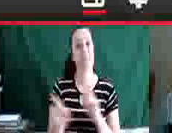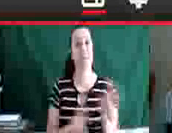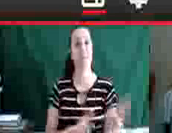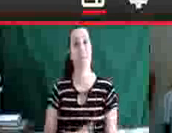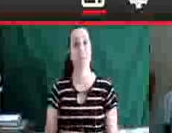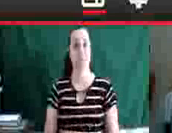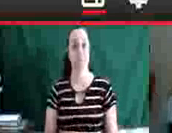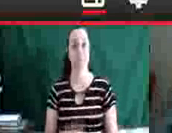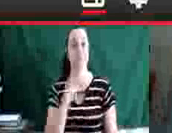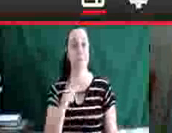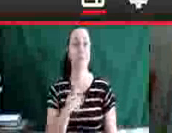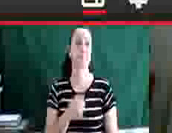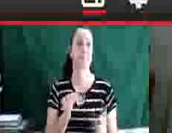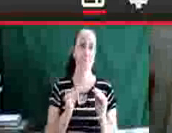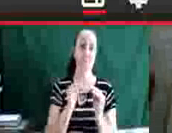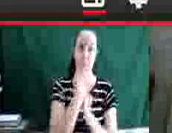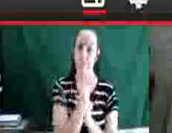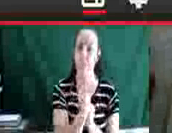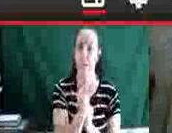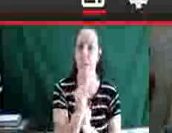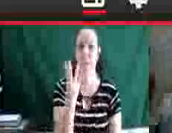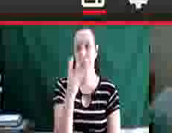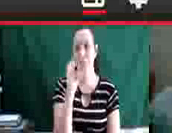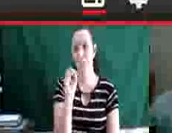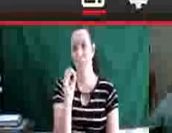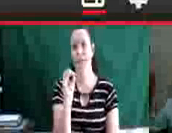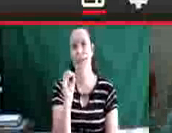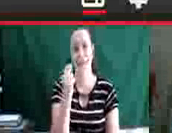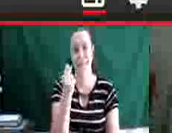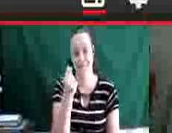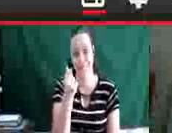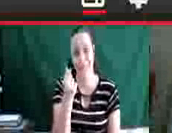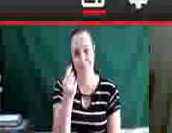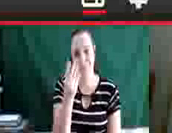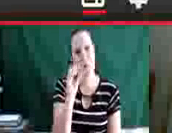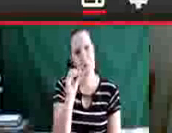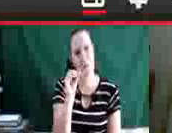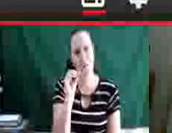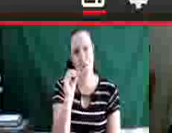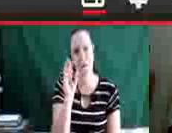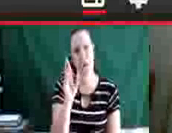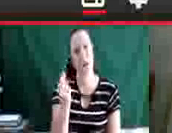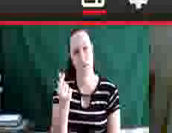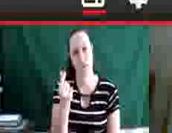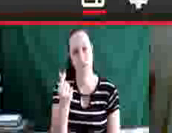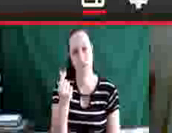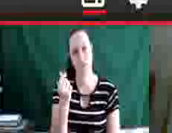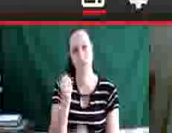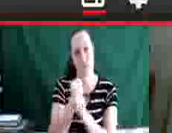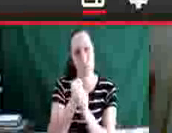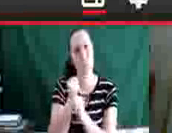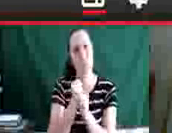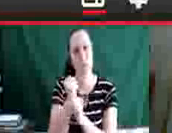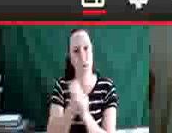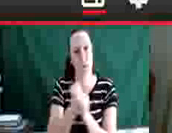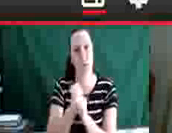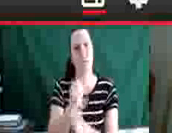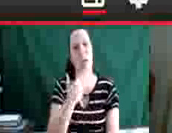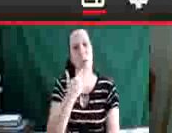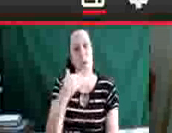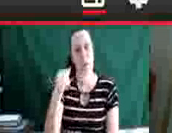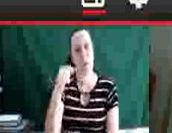o site da web, o blog lá, a loja, o e-commerce, né, a loja virtual, o servidor de e-mail, por exemplo. Então,